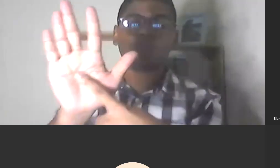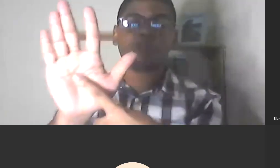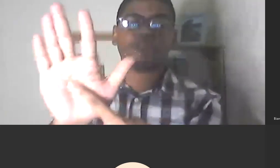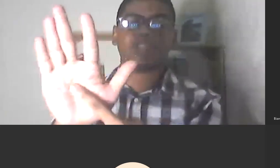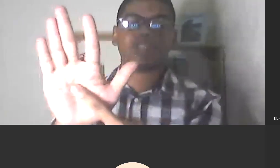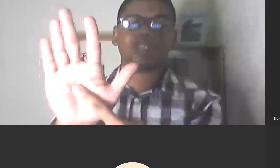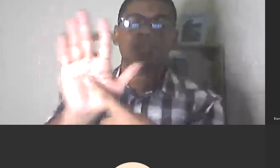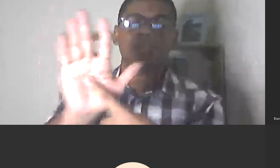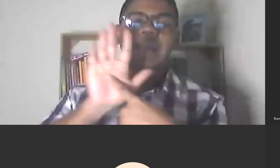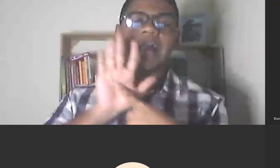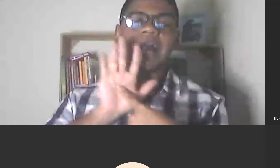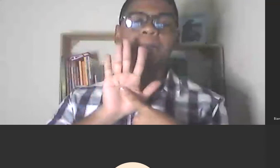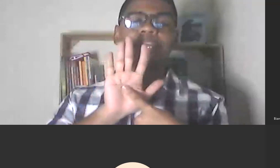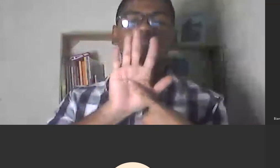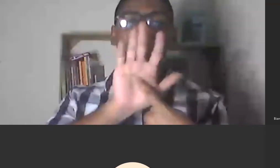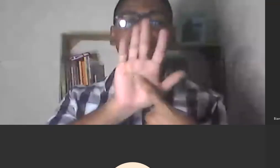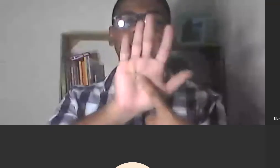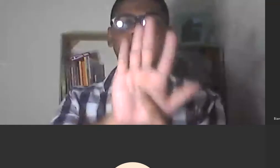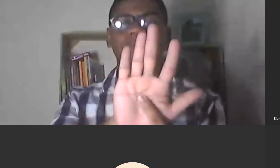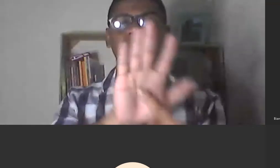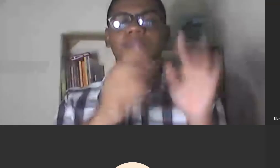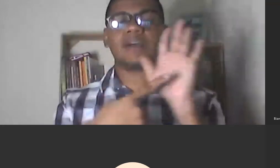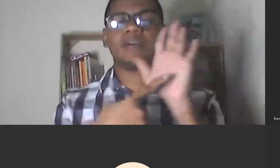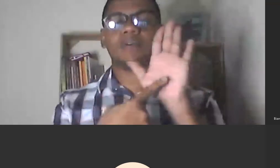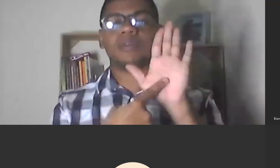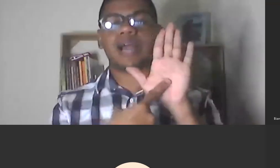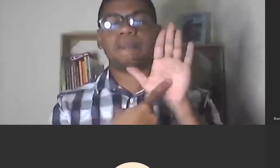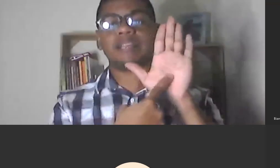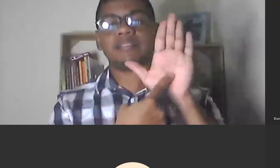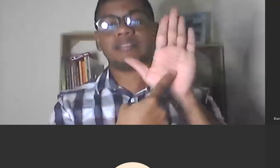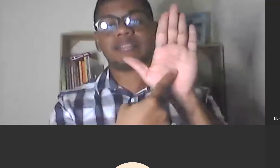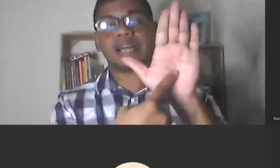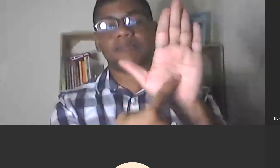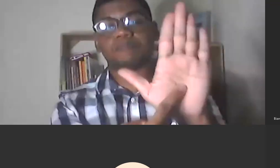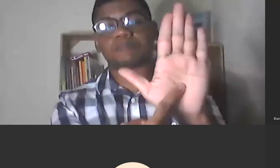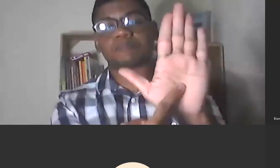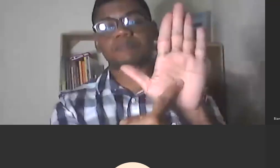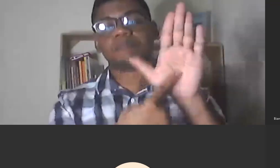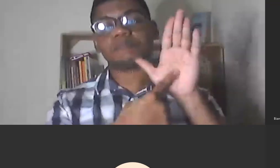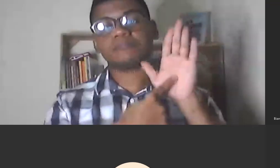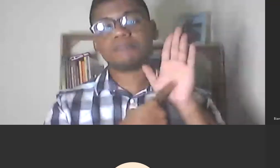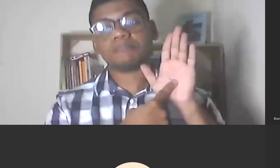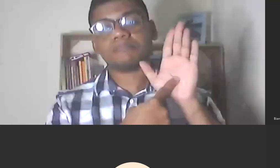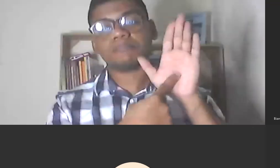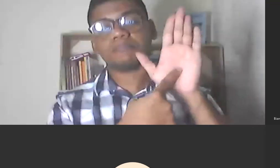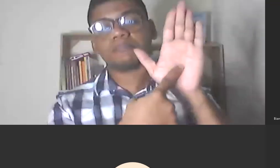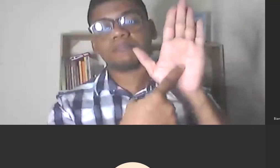e arrasto para frente. Apresentar. Tá? Ó. Apresentar.